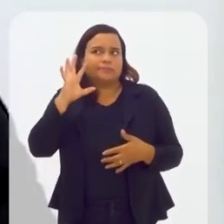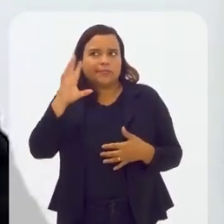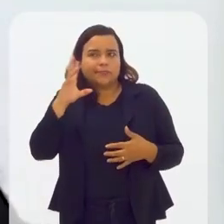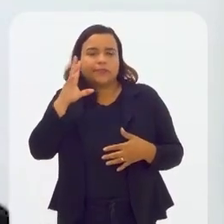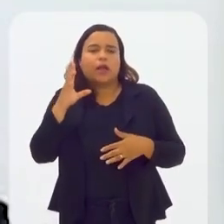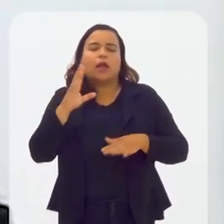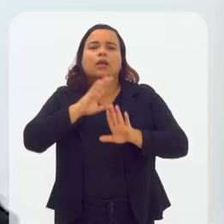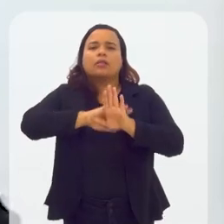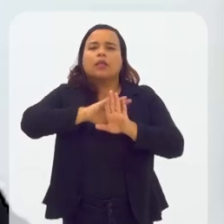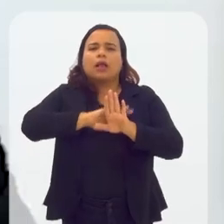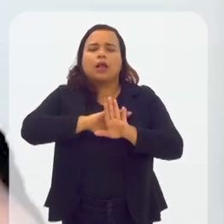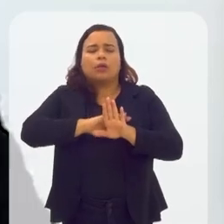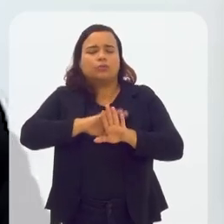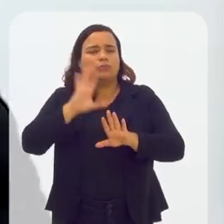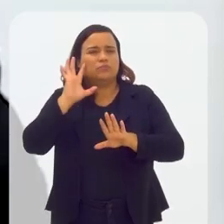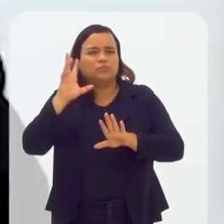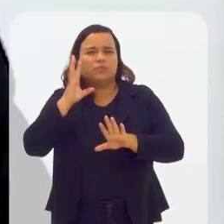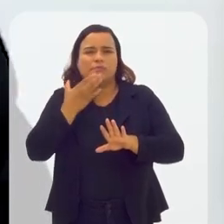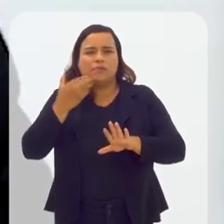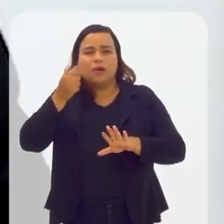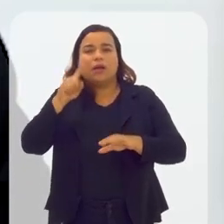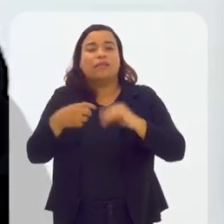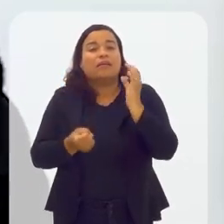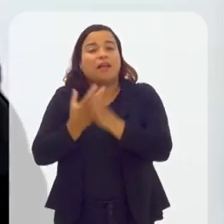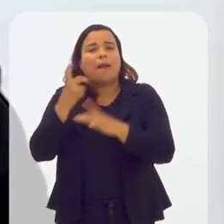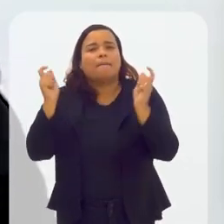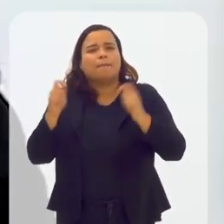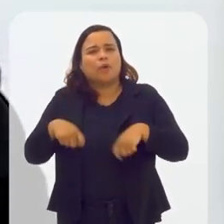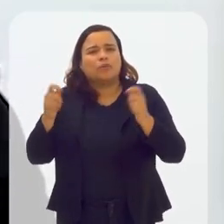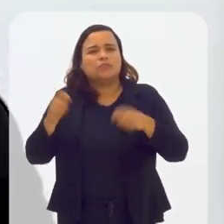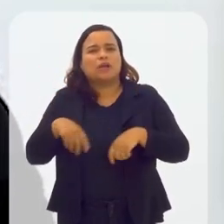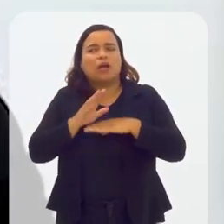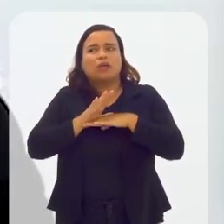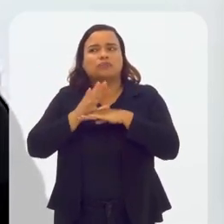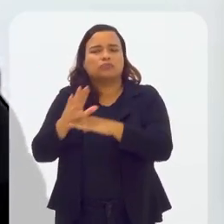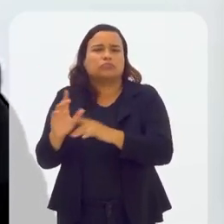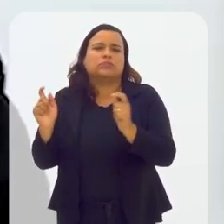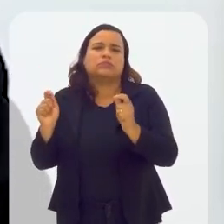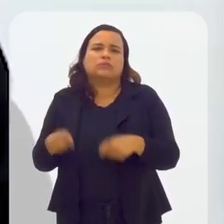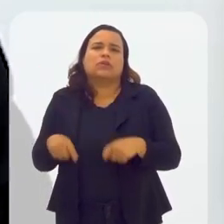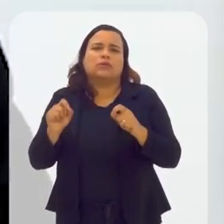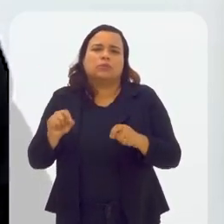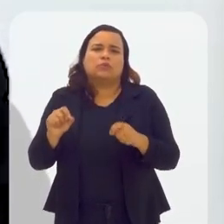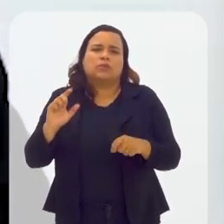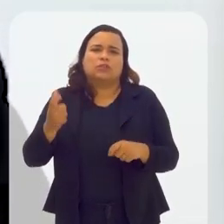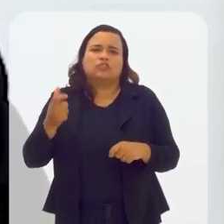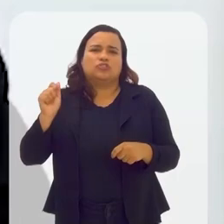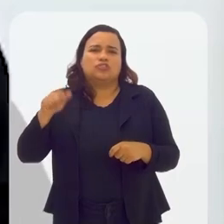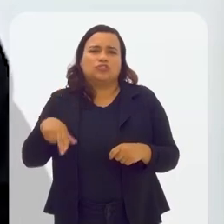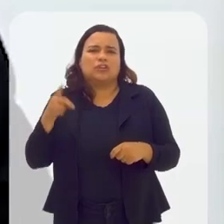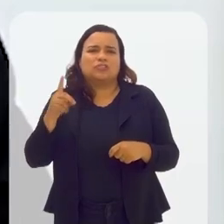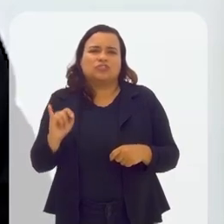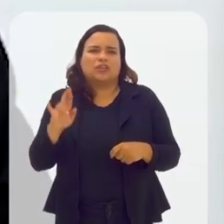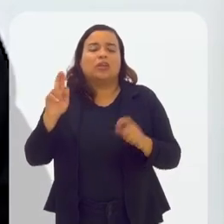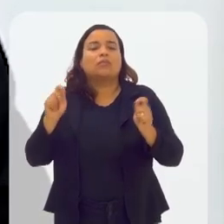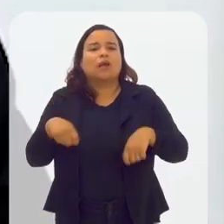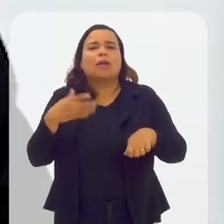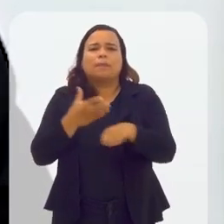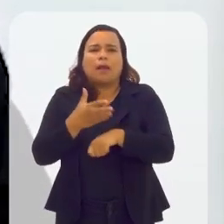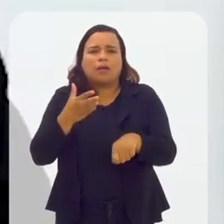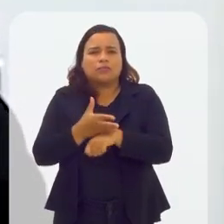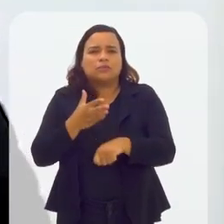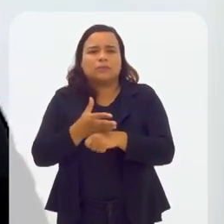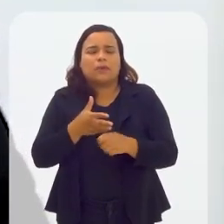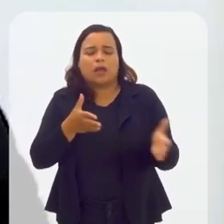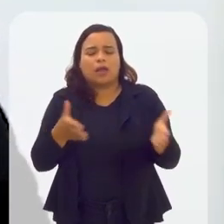ideal para nós, seria criar condições para que a Changi pudesse participar